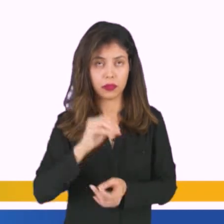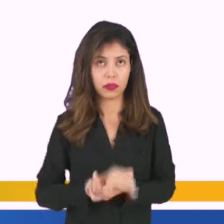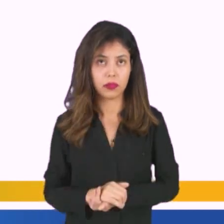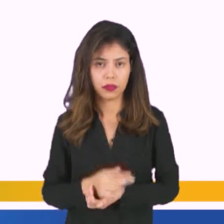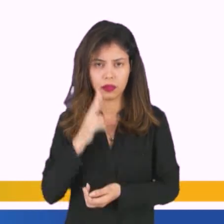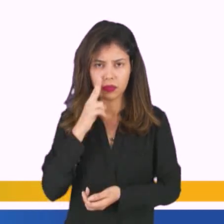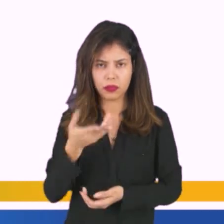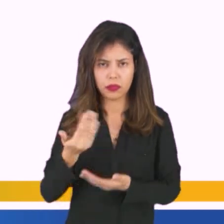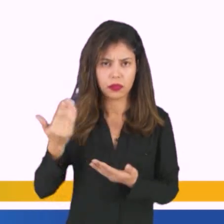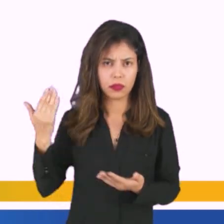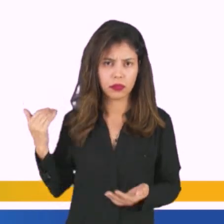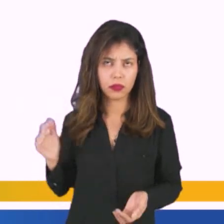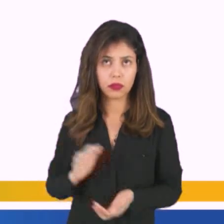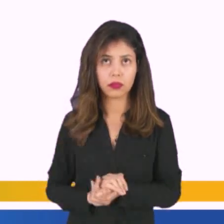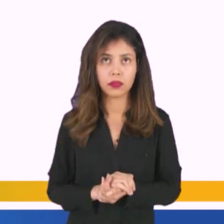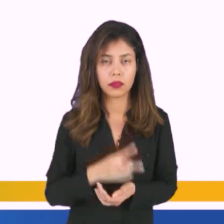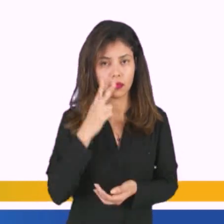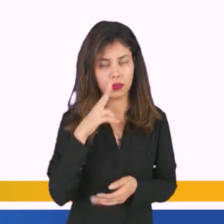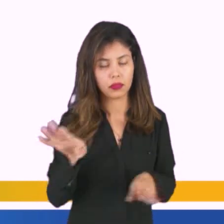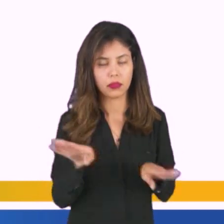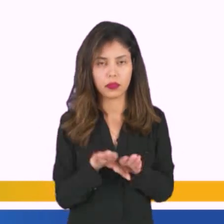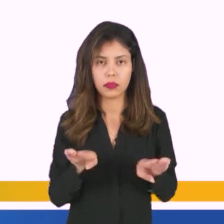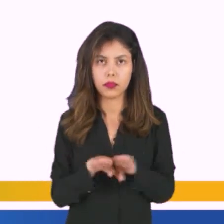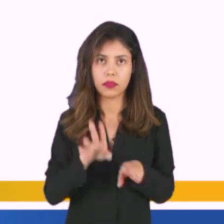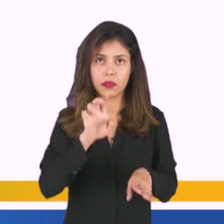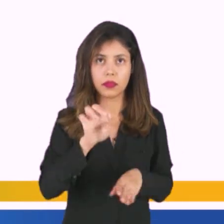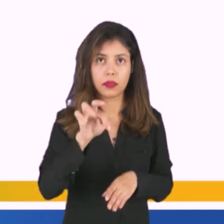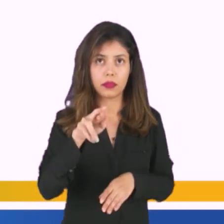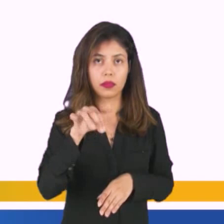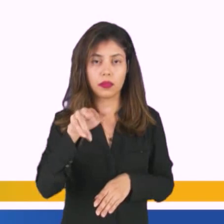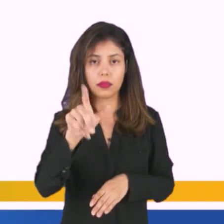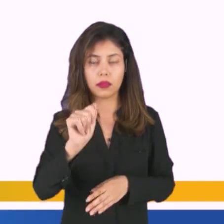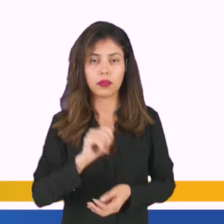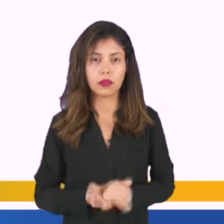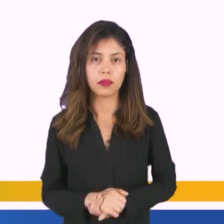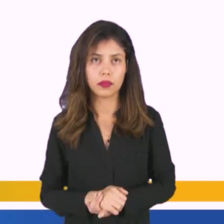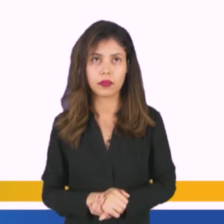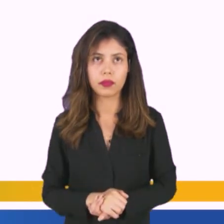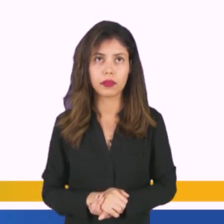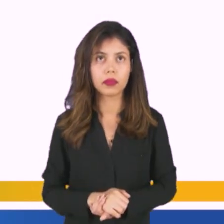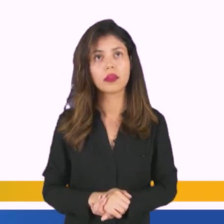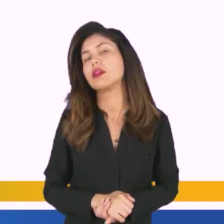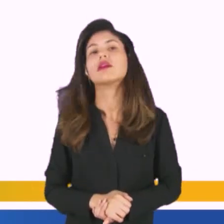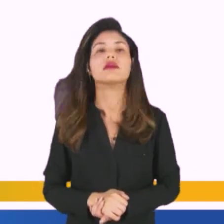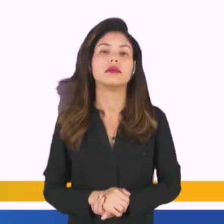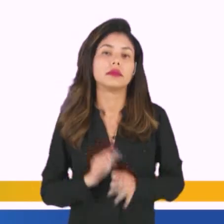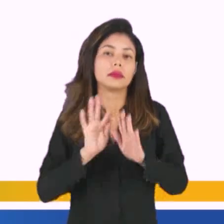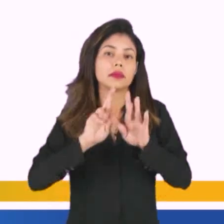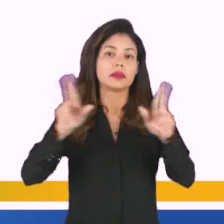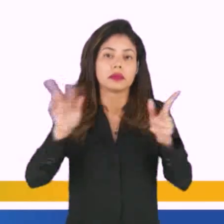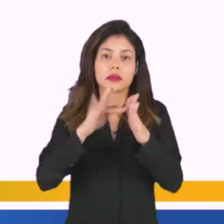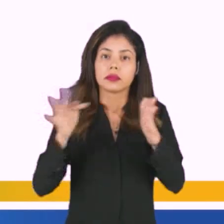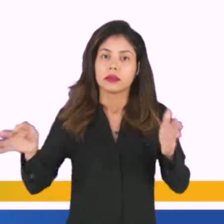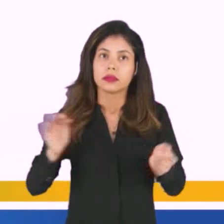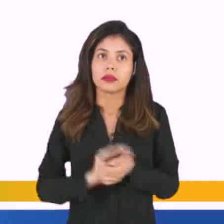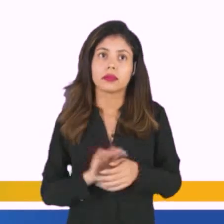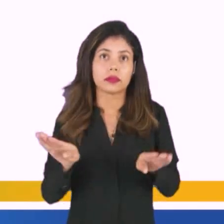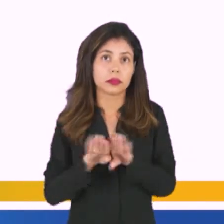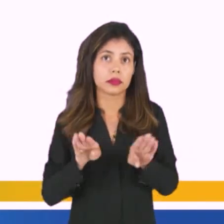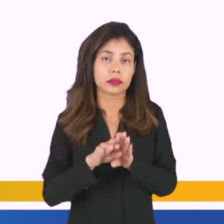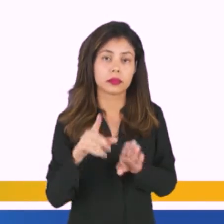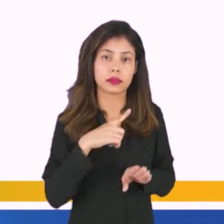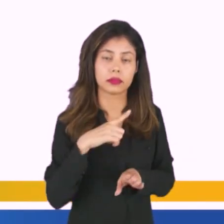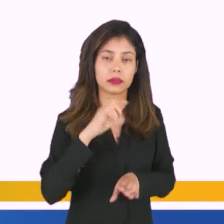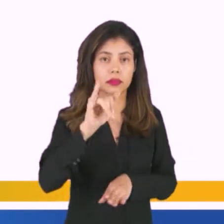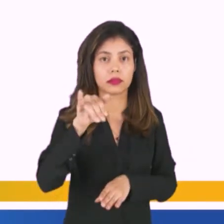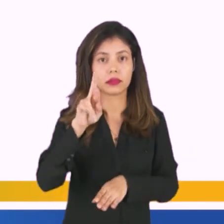nós temos um etanol, que é um álcool. Então, pela diferença de função, a gente tem essa isomeria, que tem a